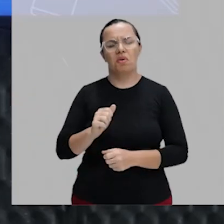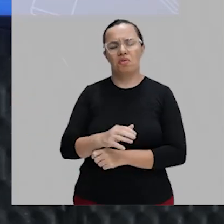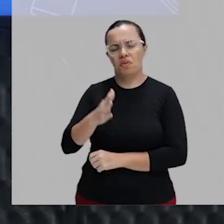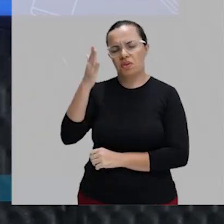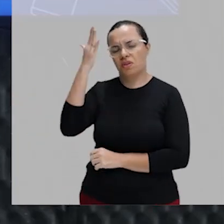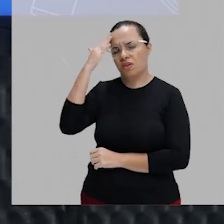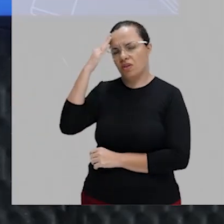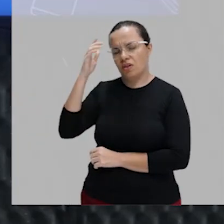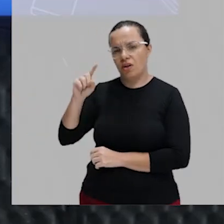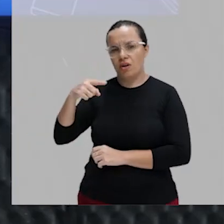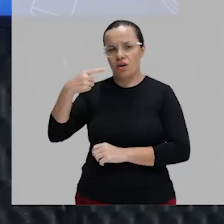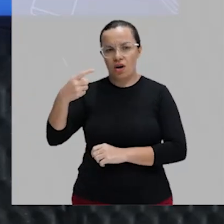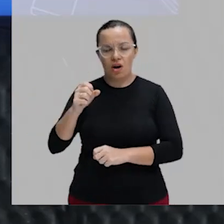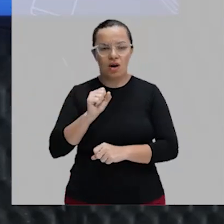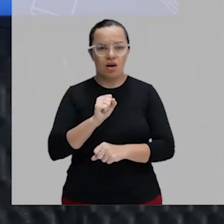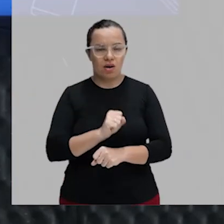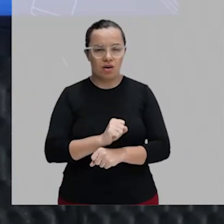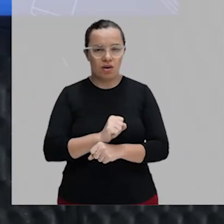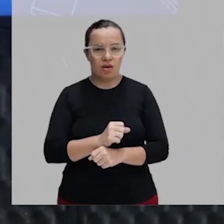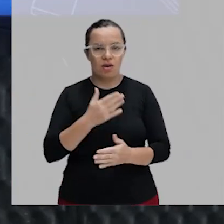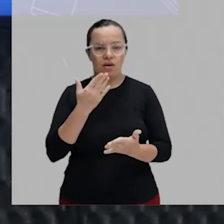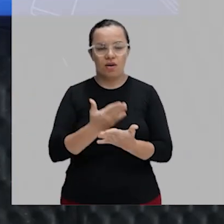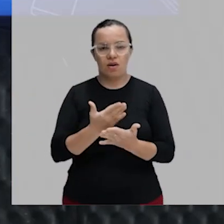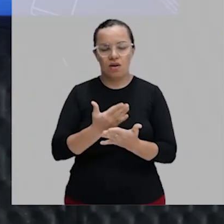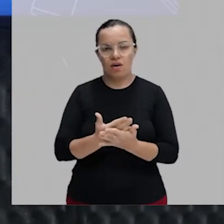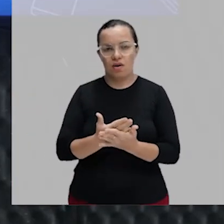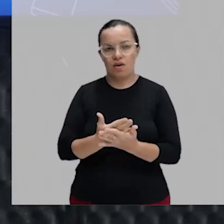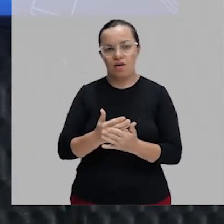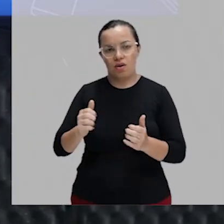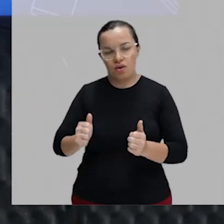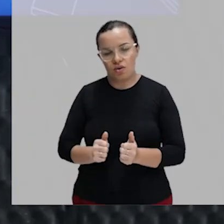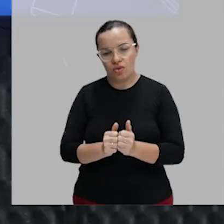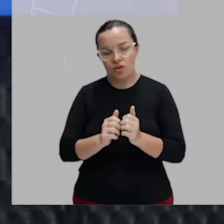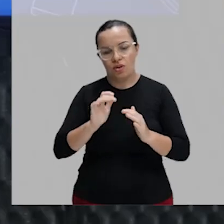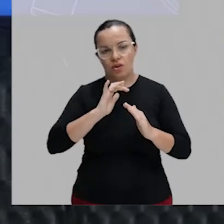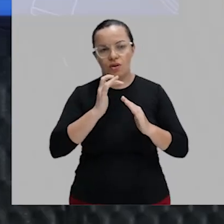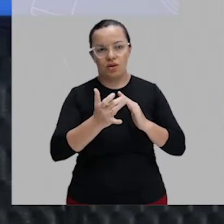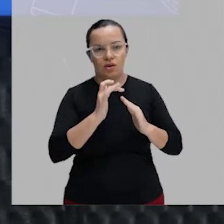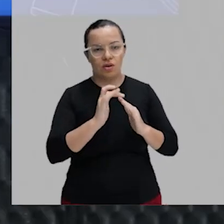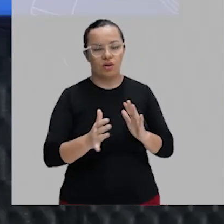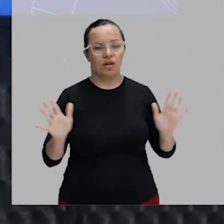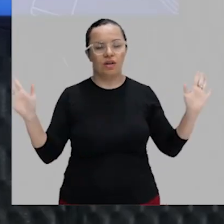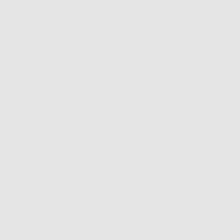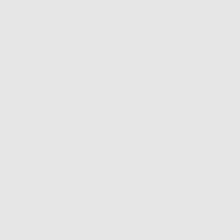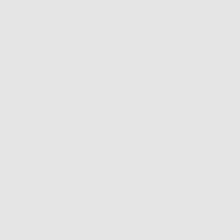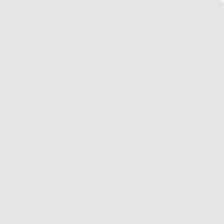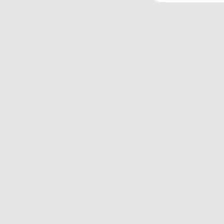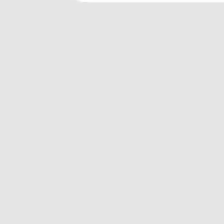próxima aula. Fiquem todos com Deus, acompanhem nossas redes sociais e até mais, pessoal. Tchau, tchau.